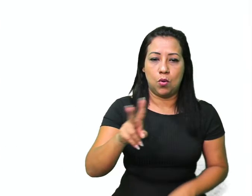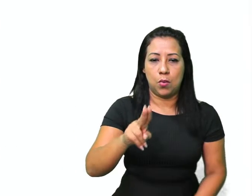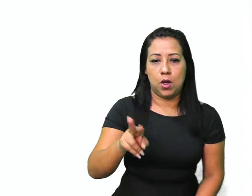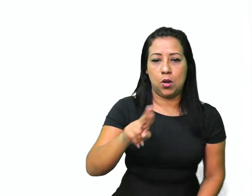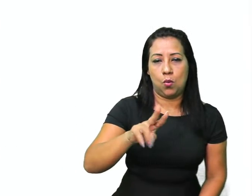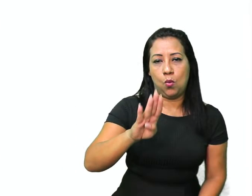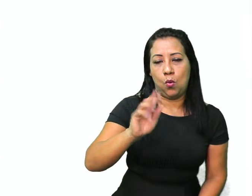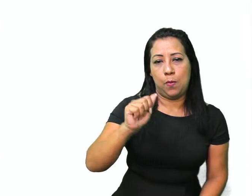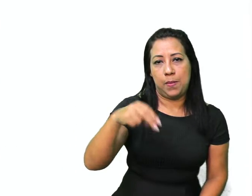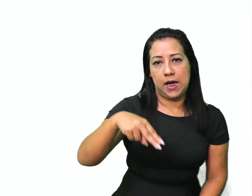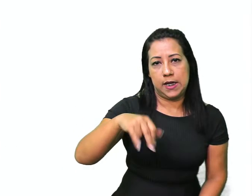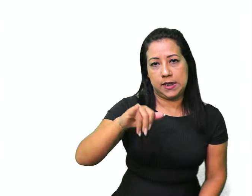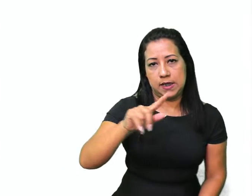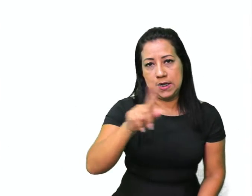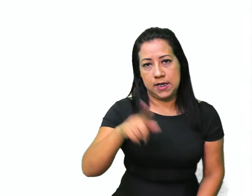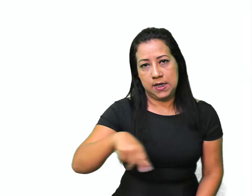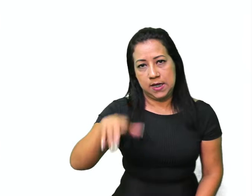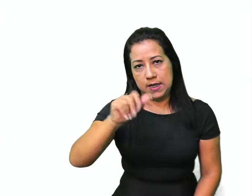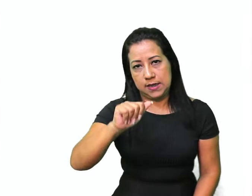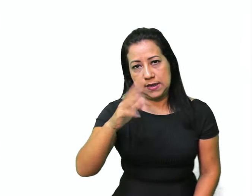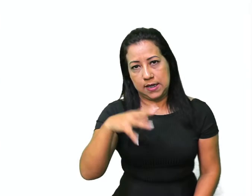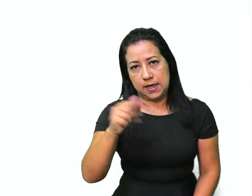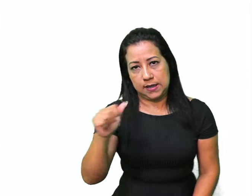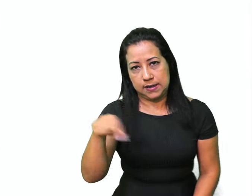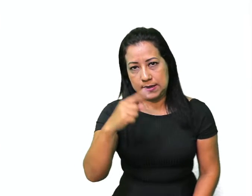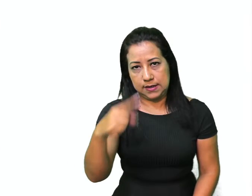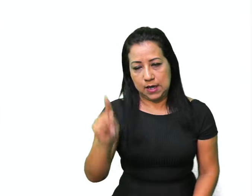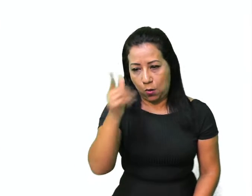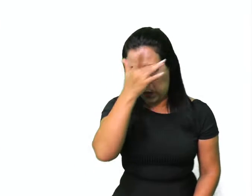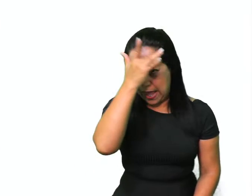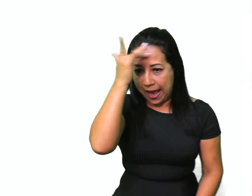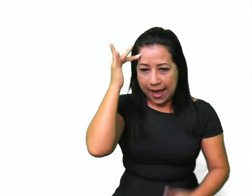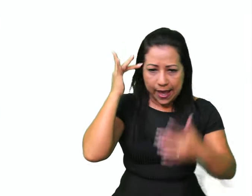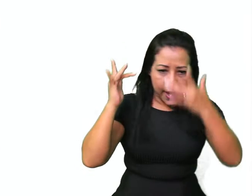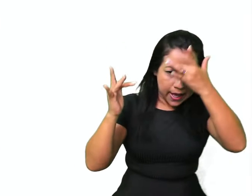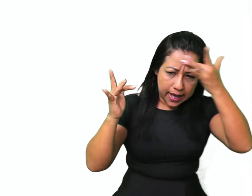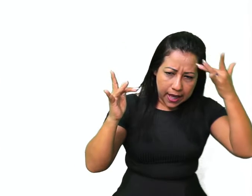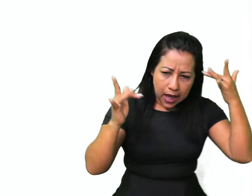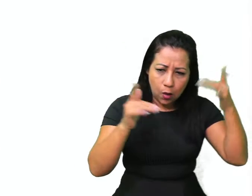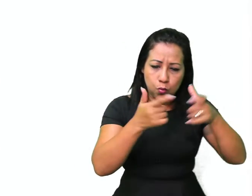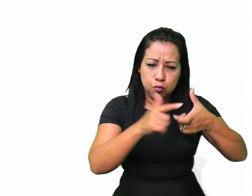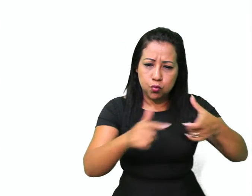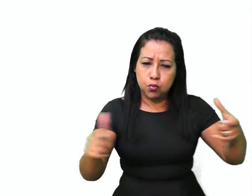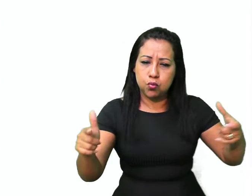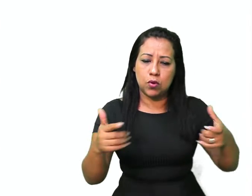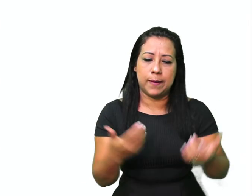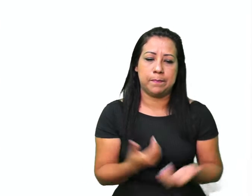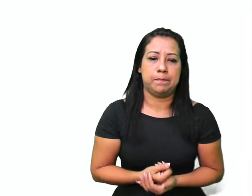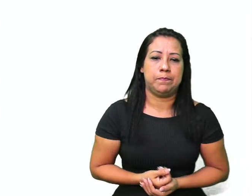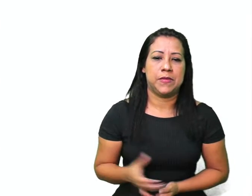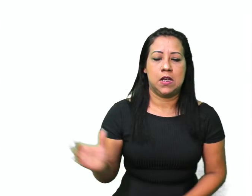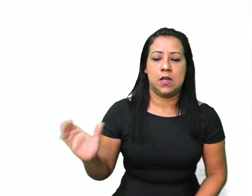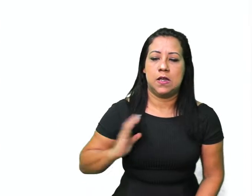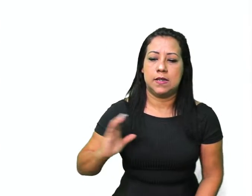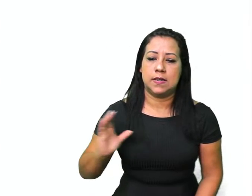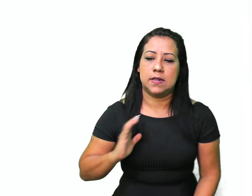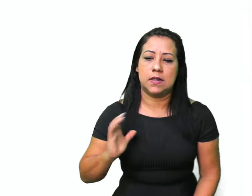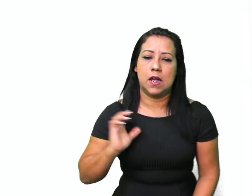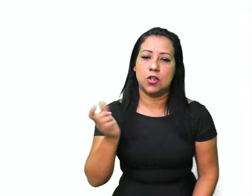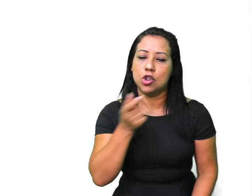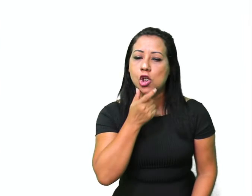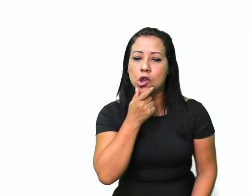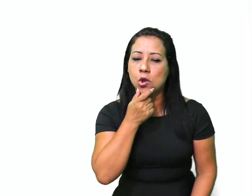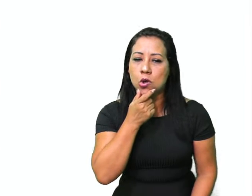urbanização. Olha aí, a cidade da Inglaterra, o nome como é bonito, Sheffield,